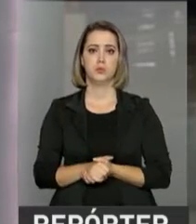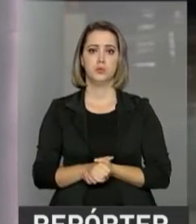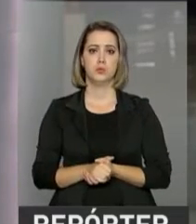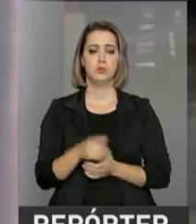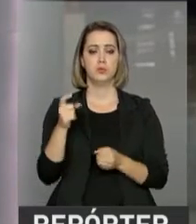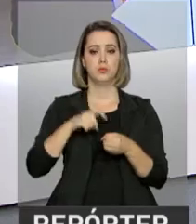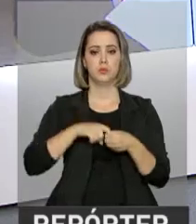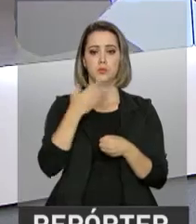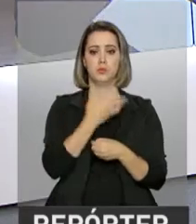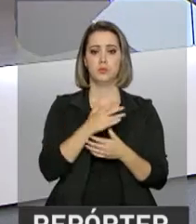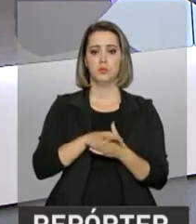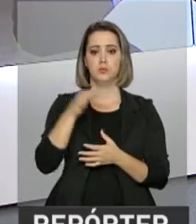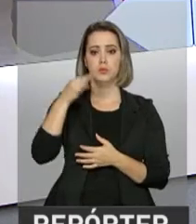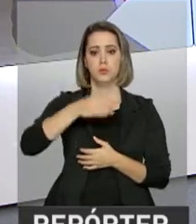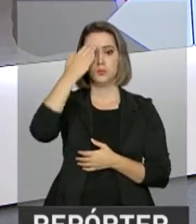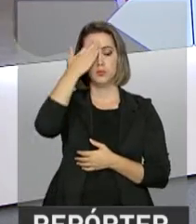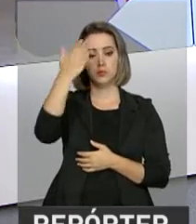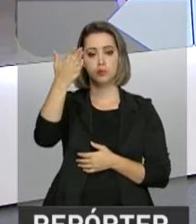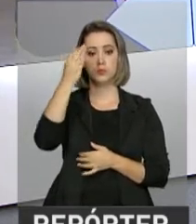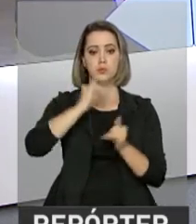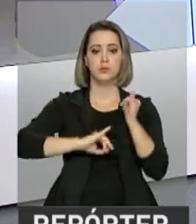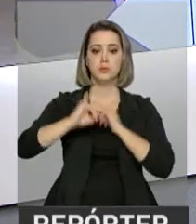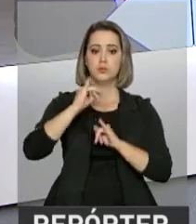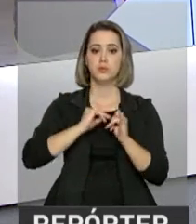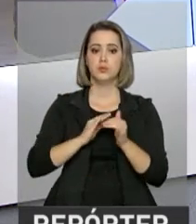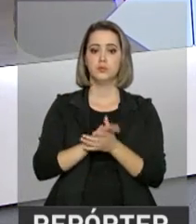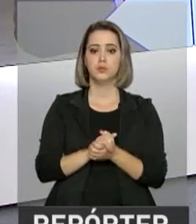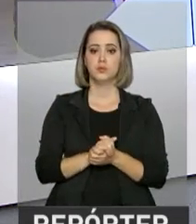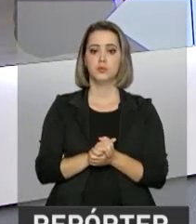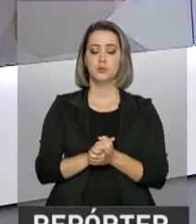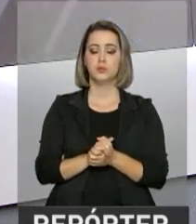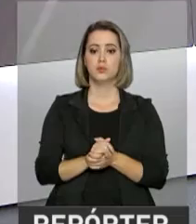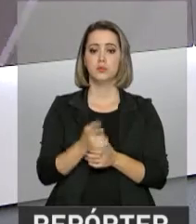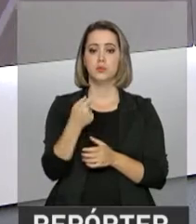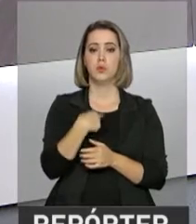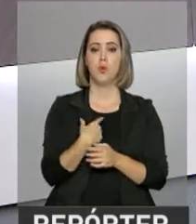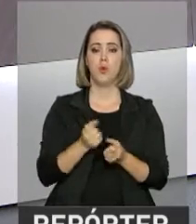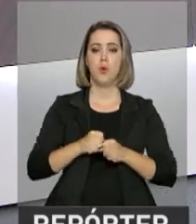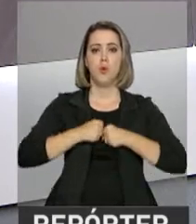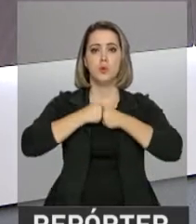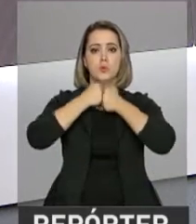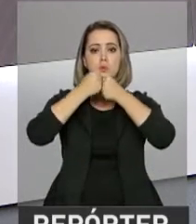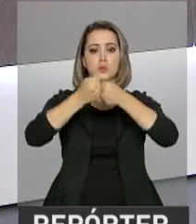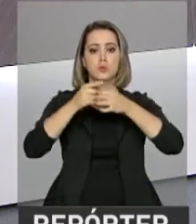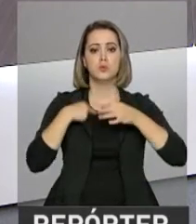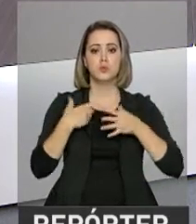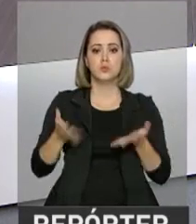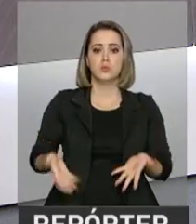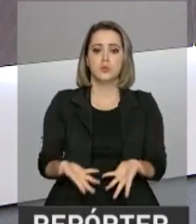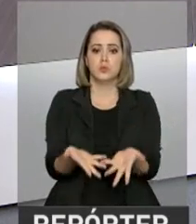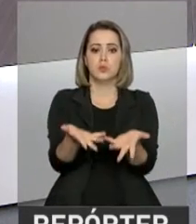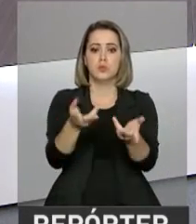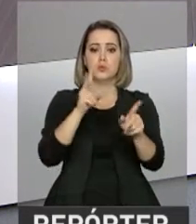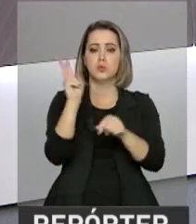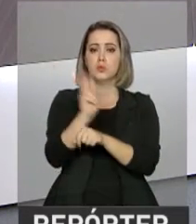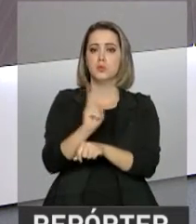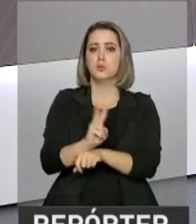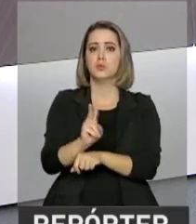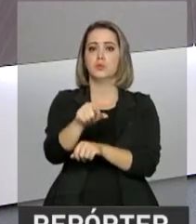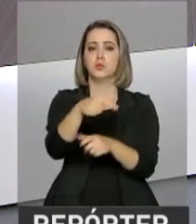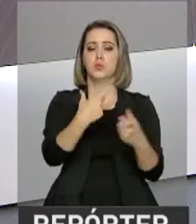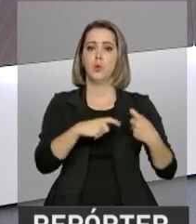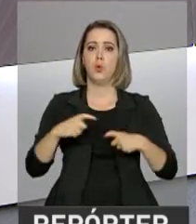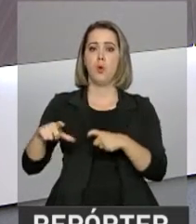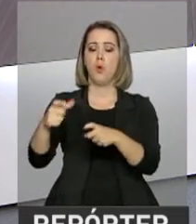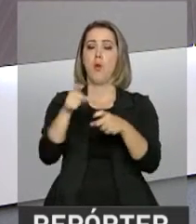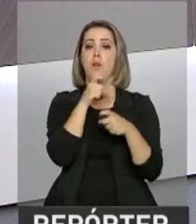Roberto, é contigo. Tá certo, Ney. Obrigado pela sua participação. E uma força-tarefa vai intensificar as fiscalizações pelos